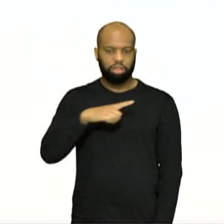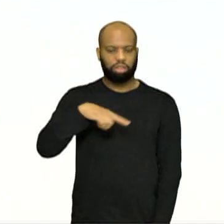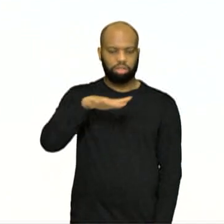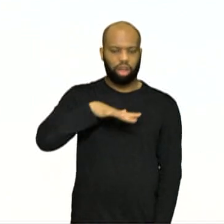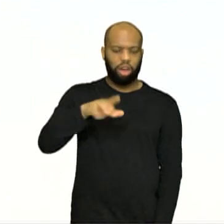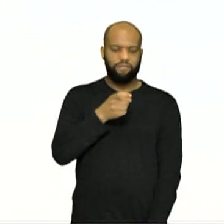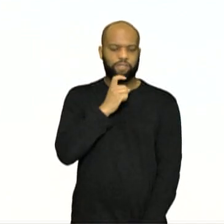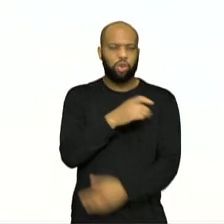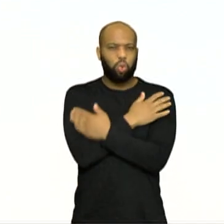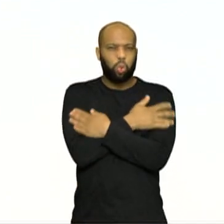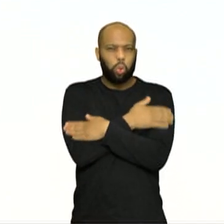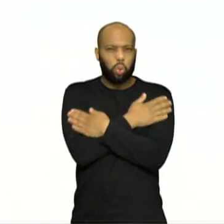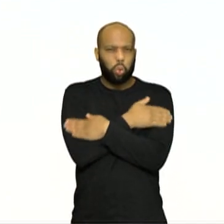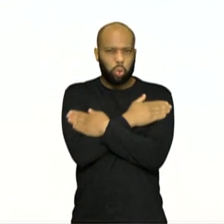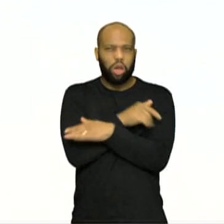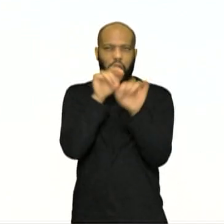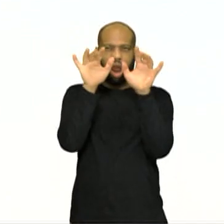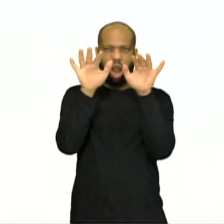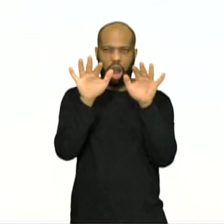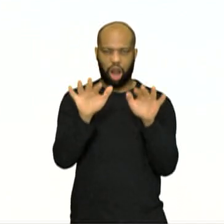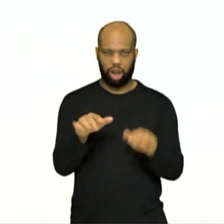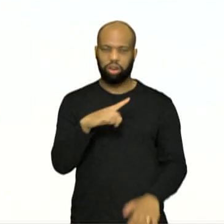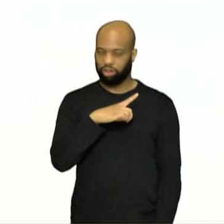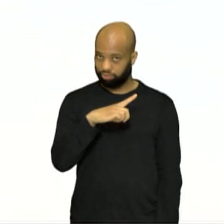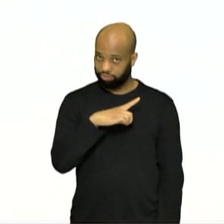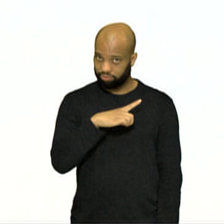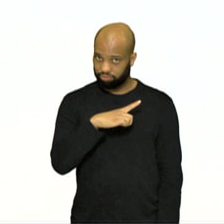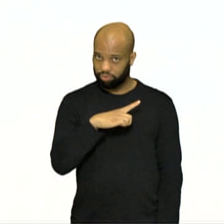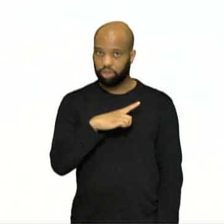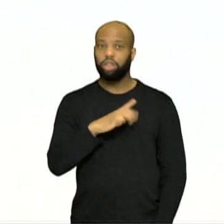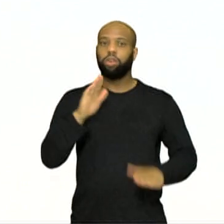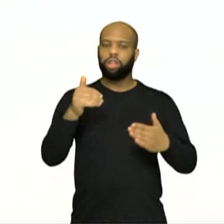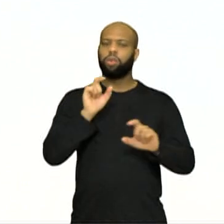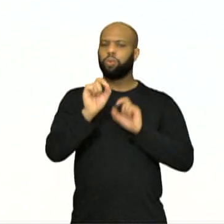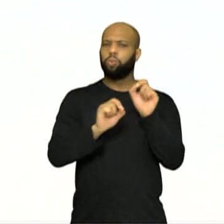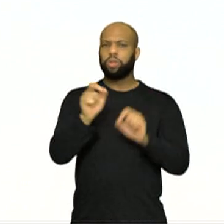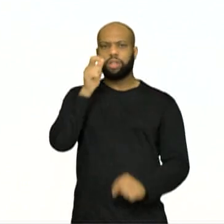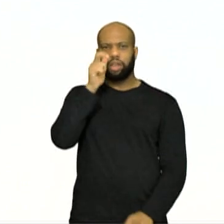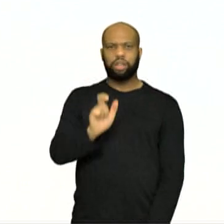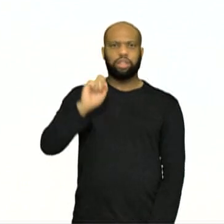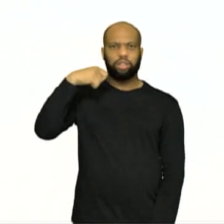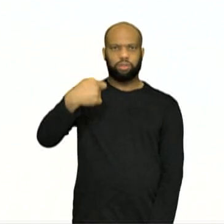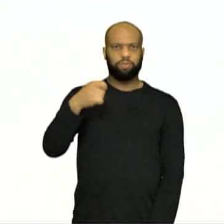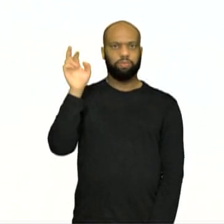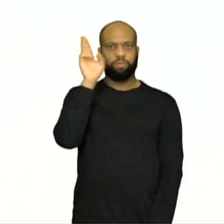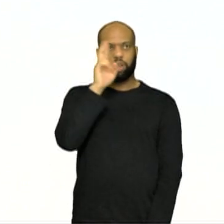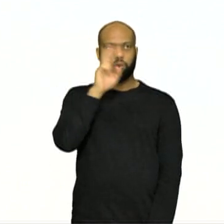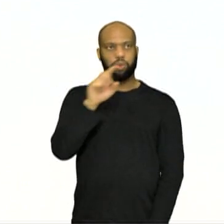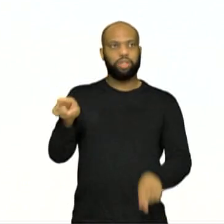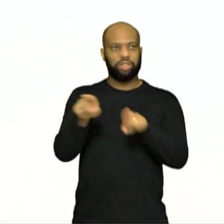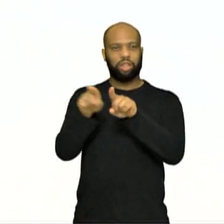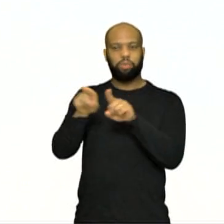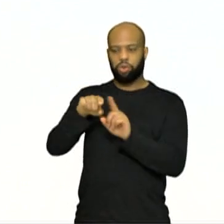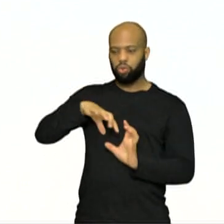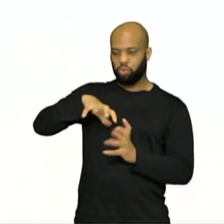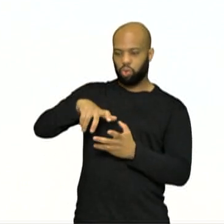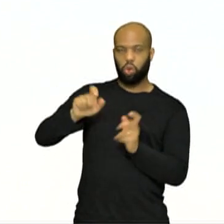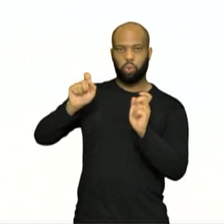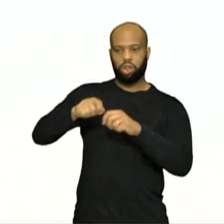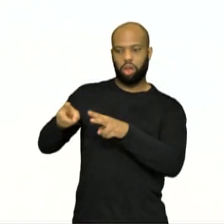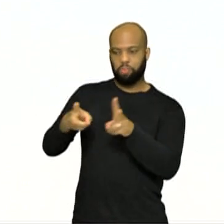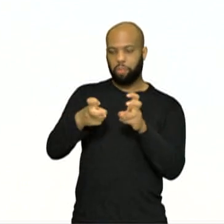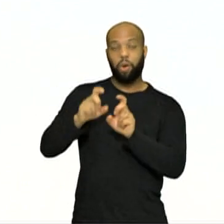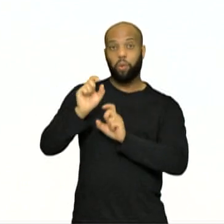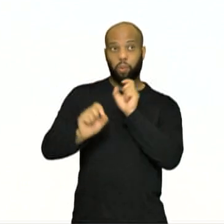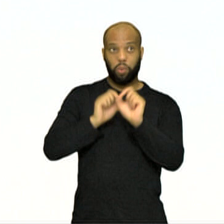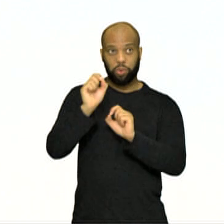tão frias como as que existem no país? Uma coisa que é interessante sobre a Rússia, e nesse globinho aqui dá para a gente observar,